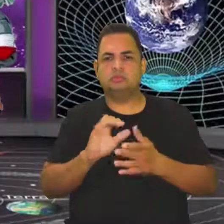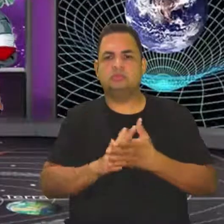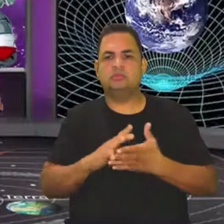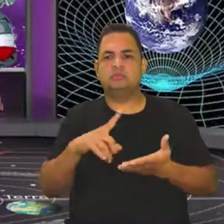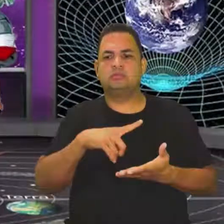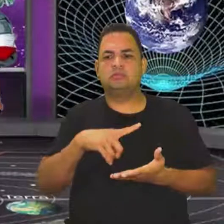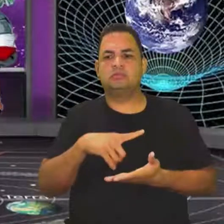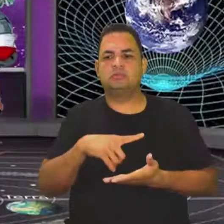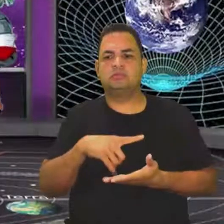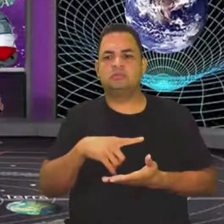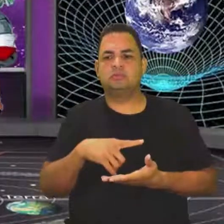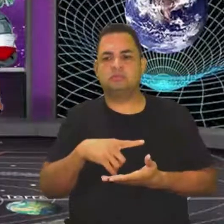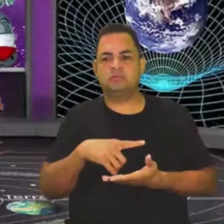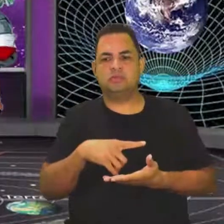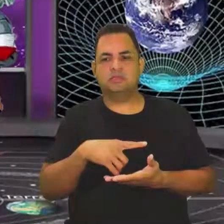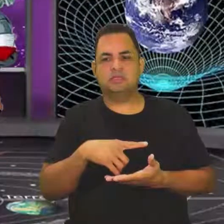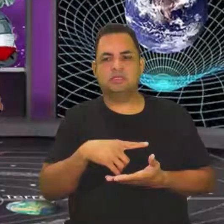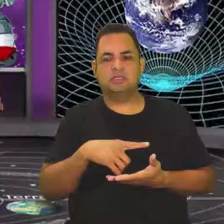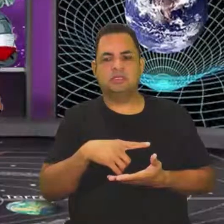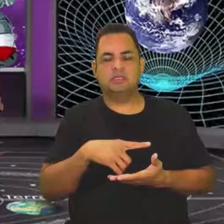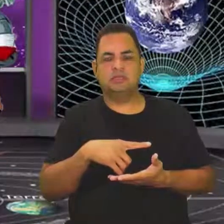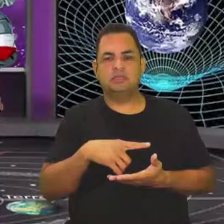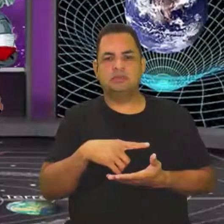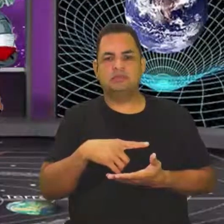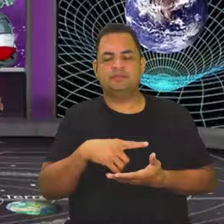para nada. Tem até alguns materiais misturas, né?